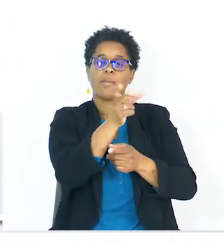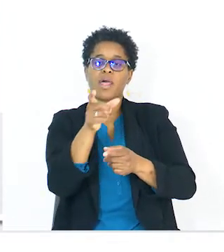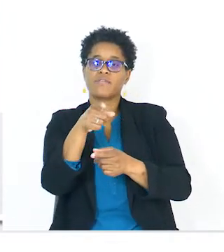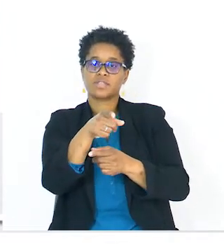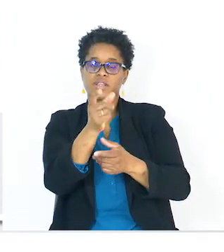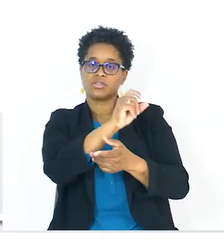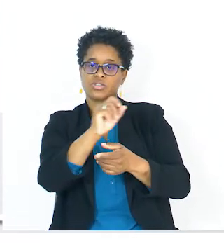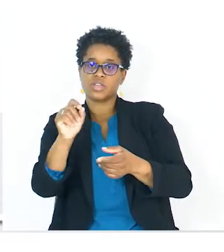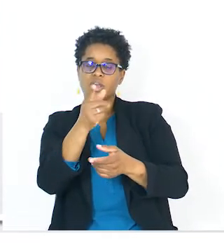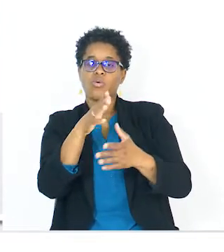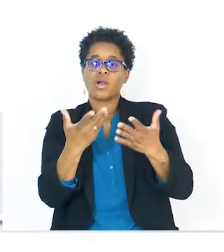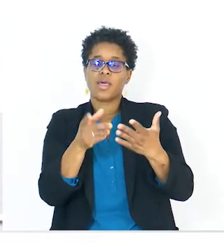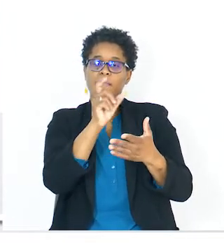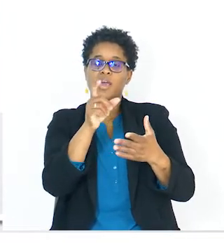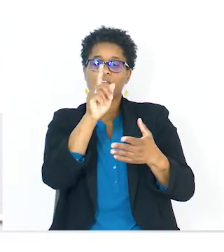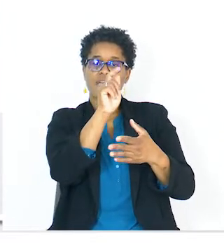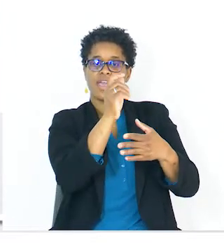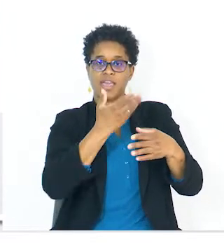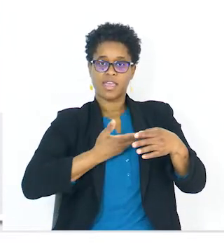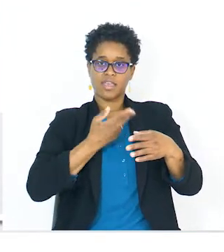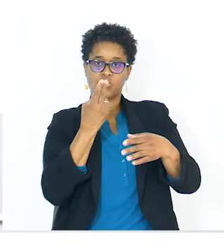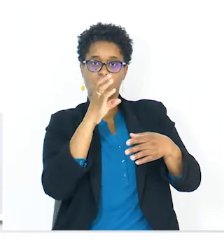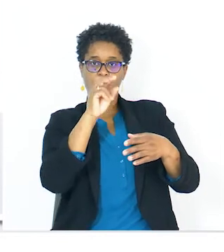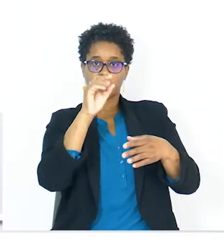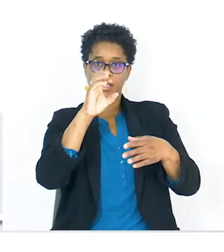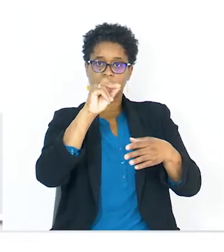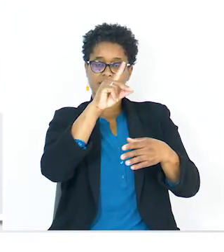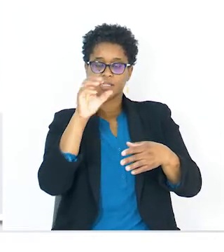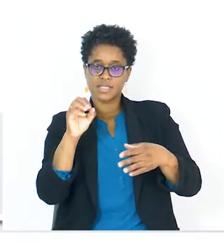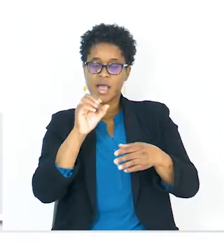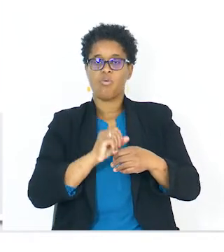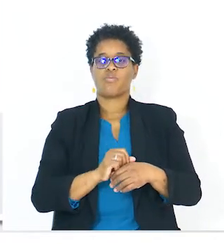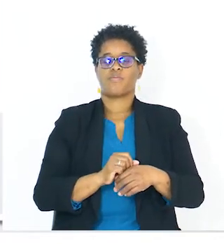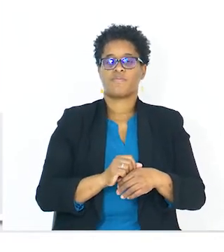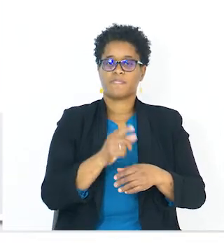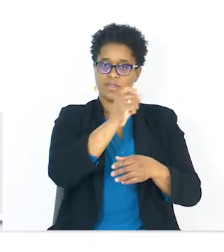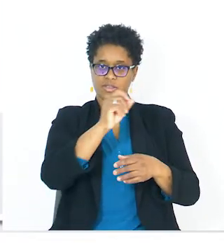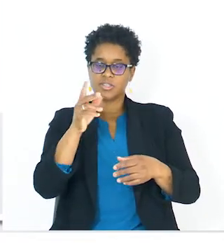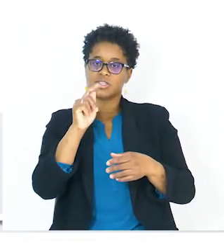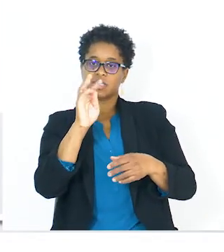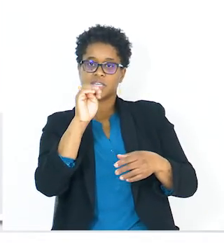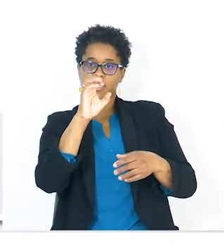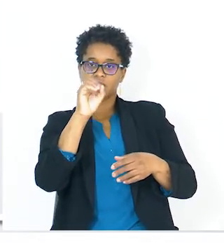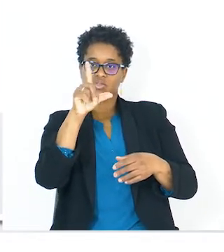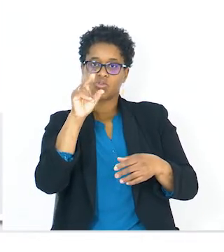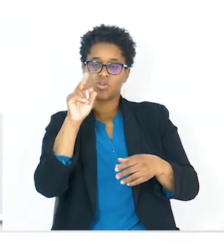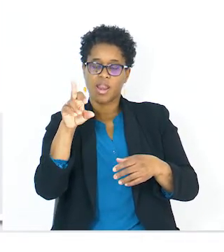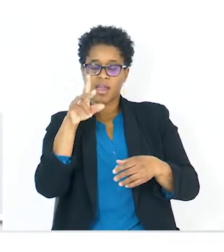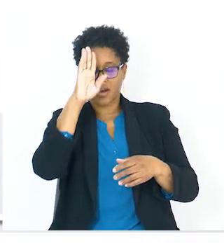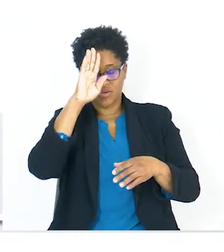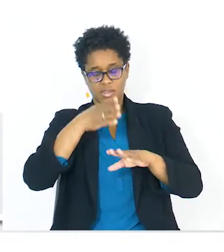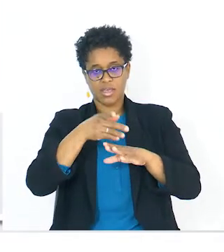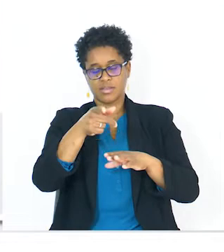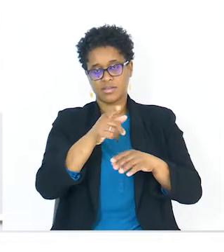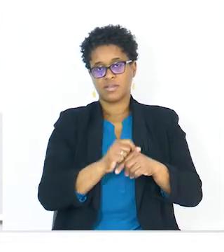a palavra? A palavra é a palavra educação, ou aliás, as palavras educação escolar.